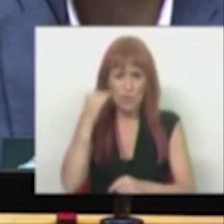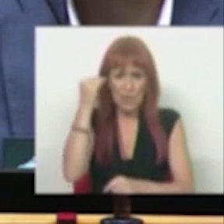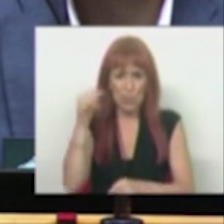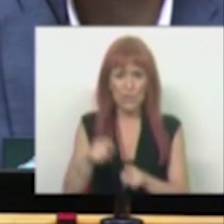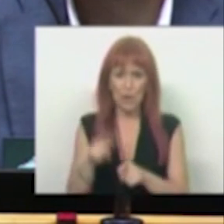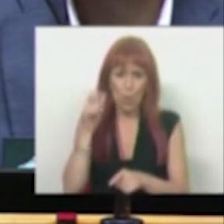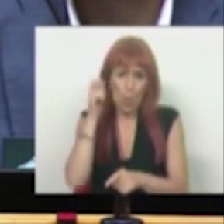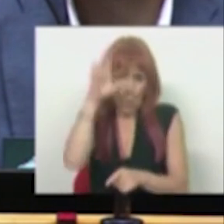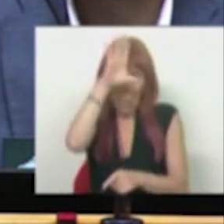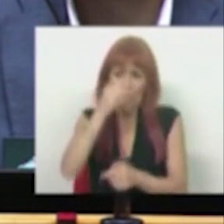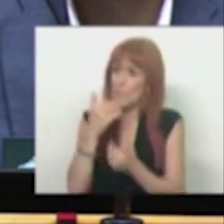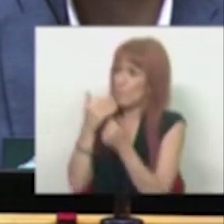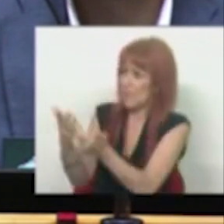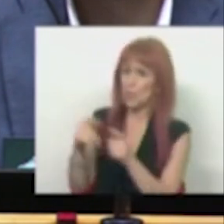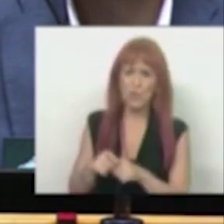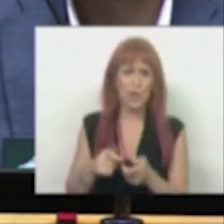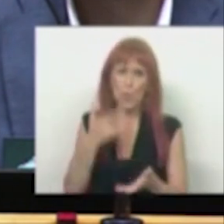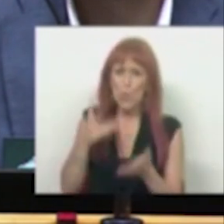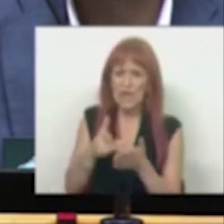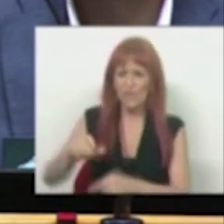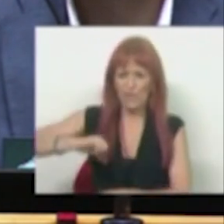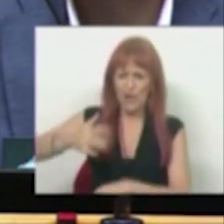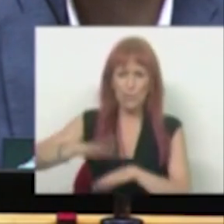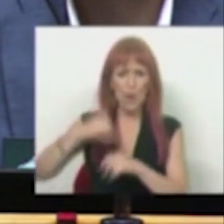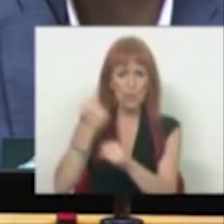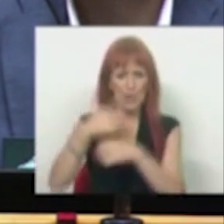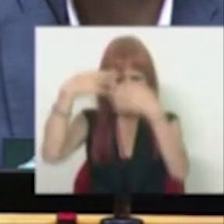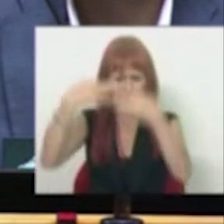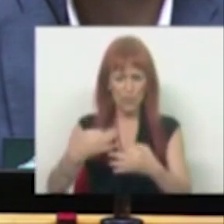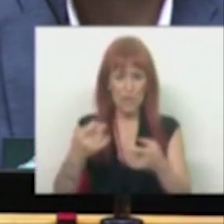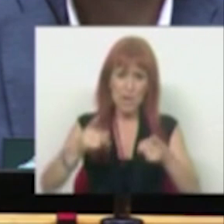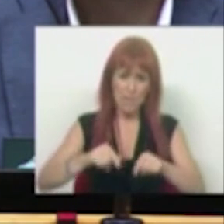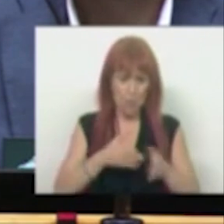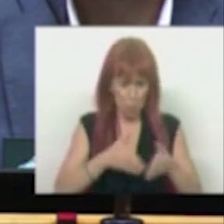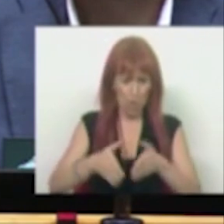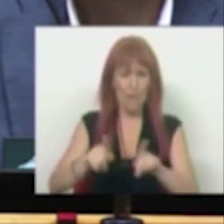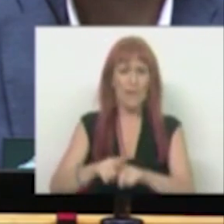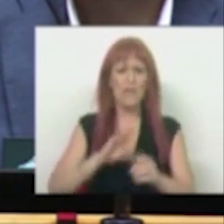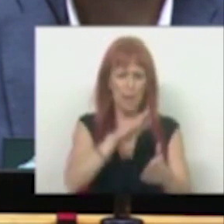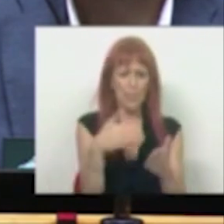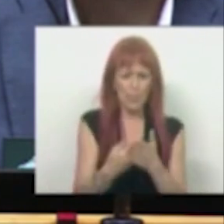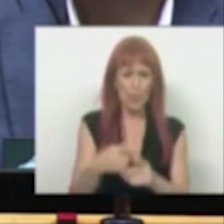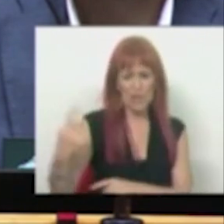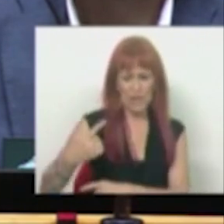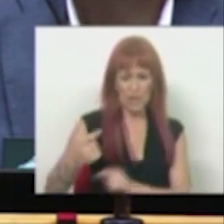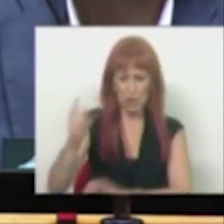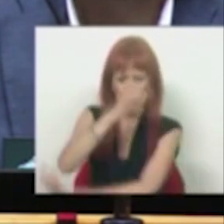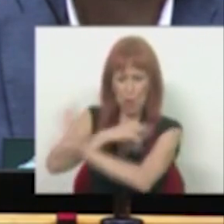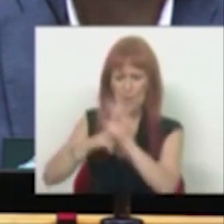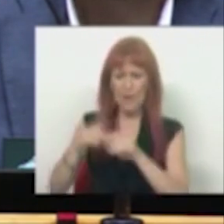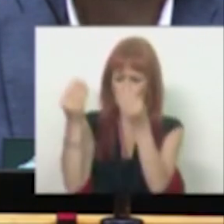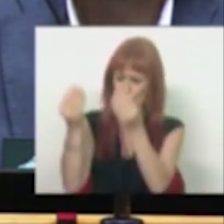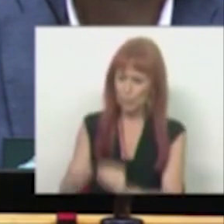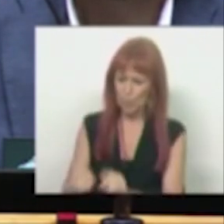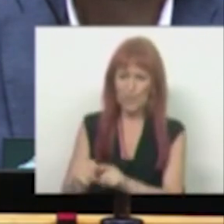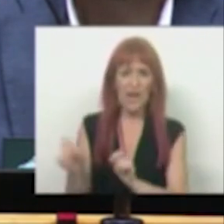a quem o Governo encomendou o livro verde sobre o trabalho digno e é também o caminho da proposta de diretiva europeia que foi elaborada